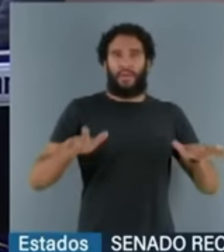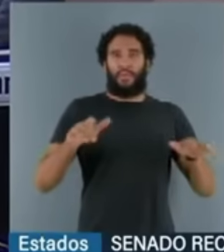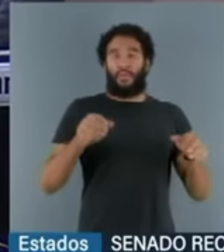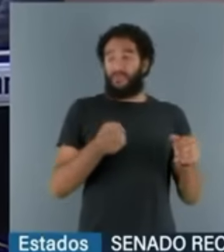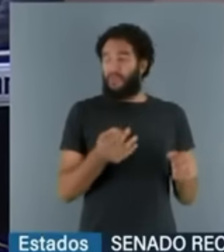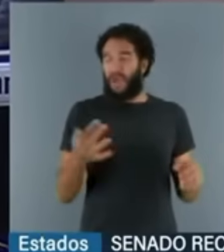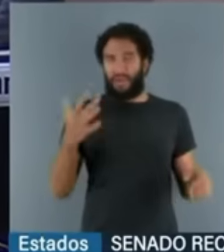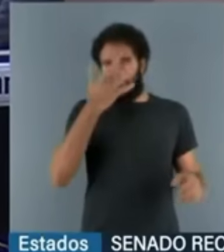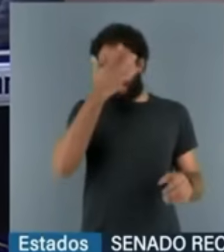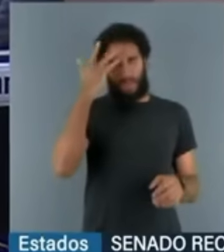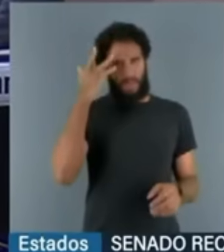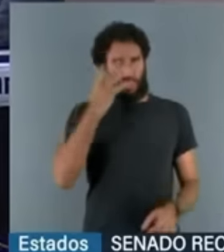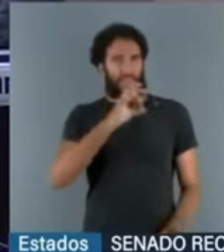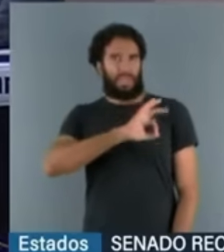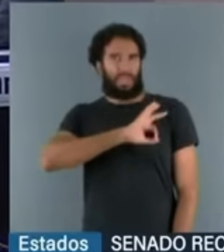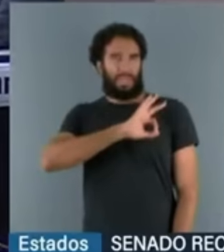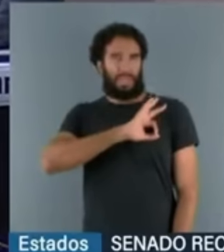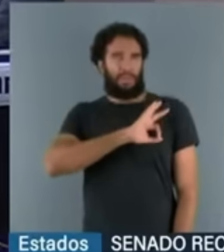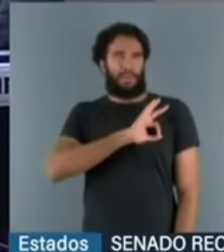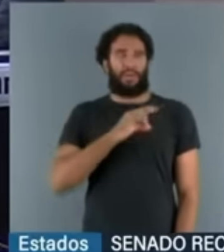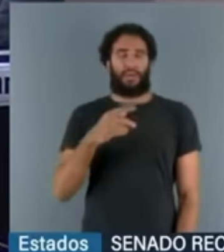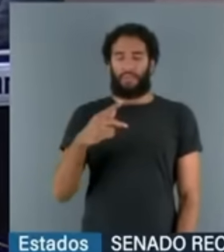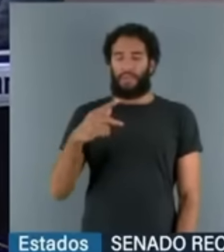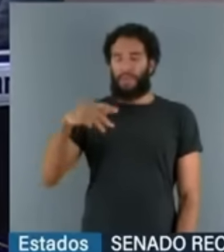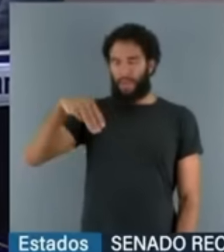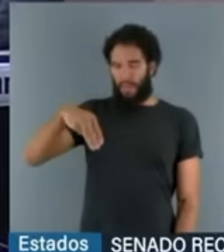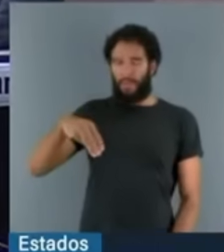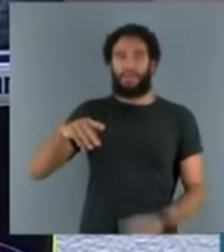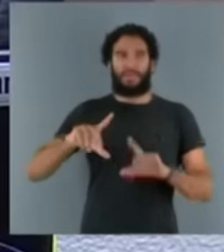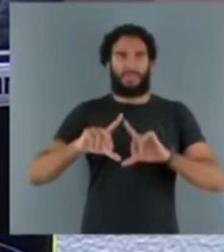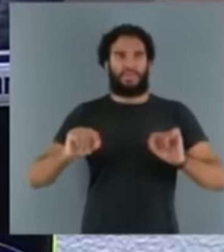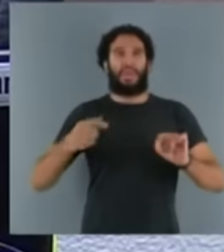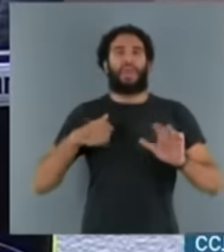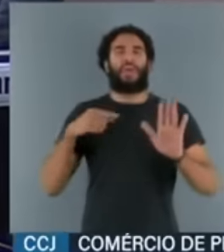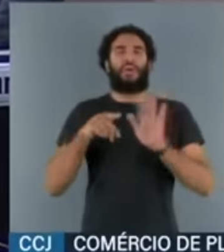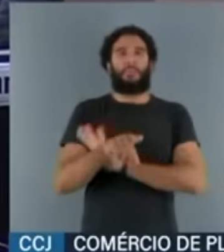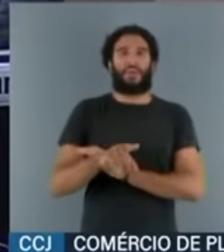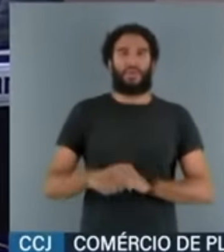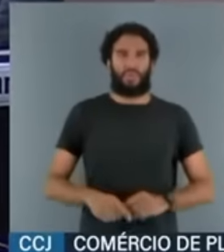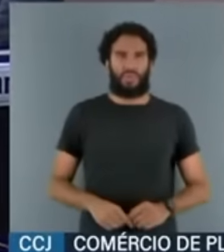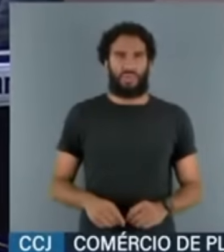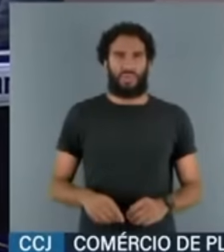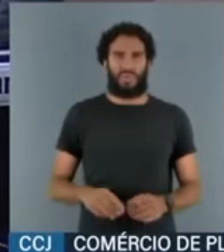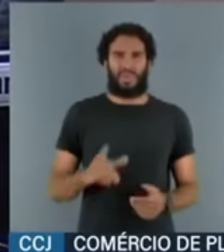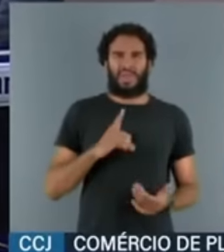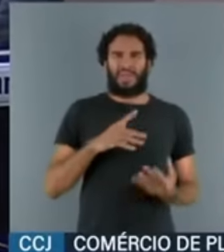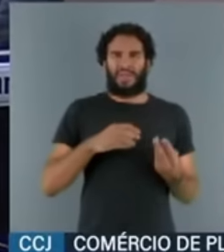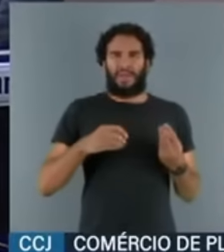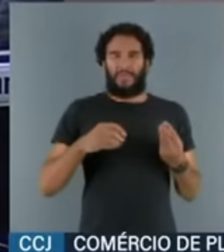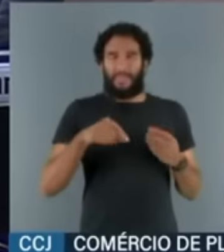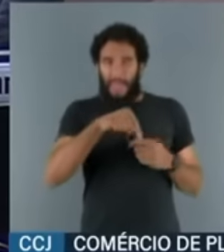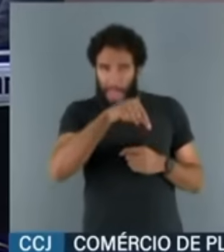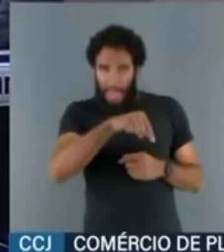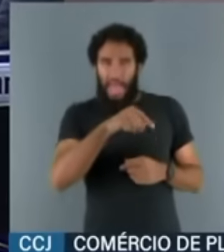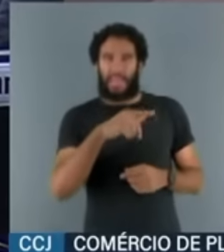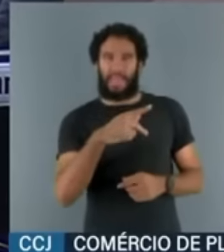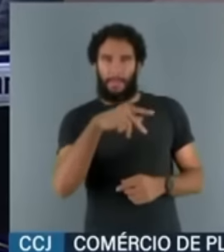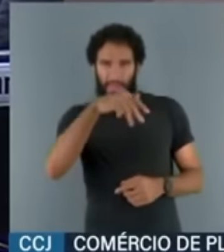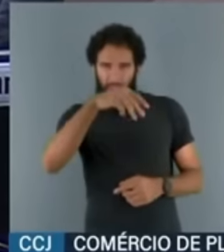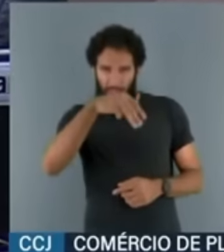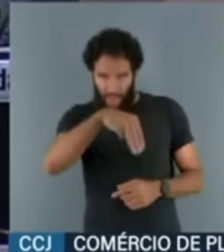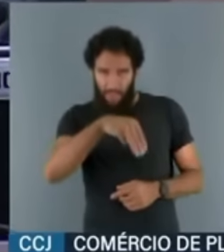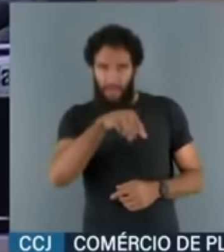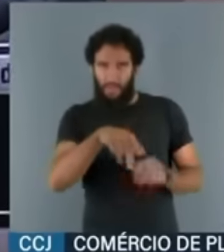da Polícia Militar de Brasília. Eu pergunto para o senhor: havia um clima golpista na Polícia Militar do DF?